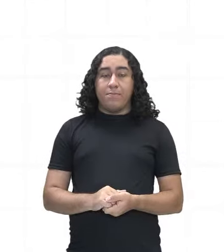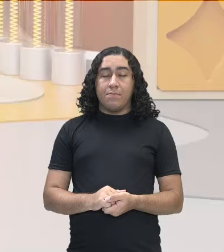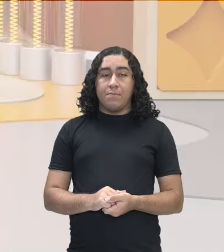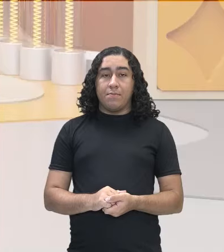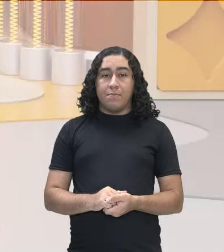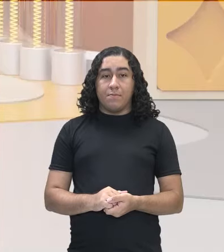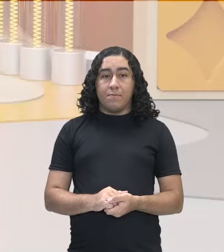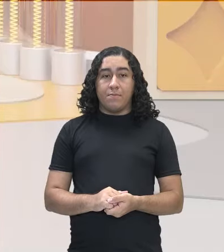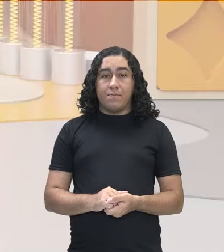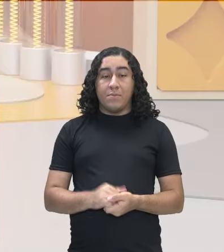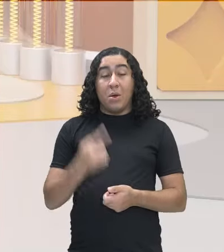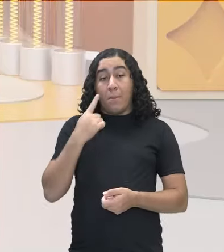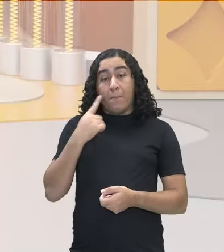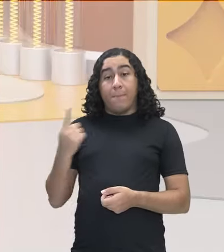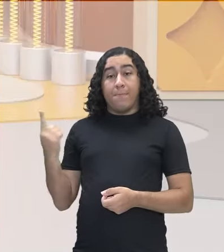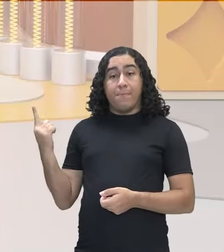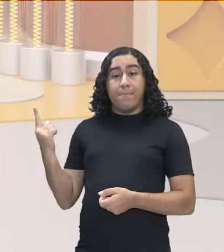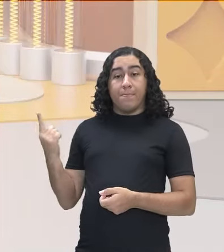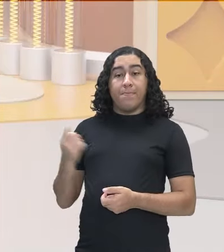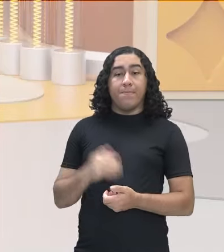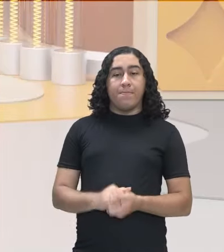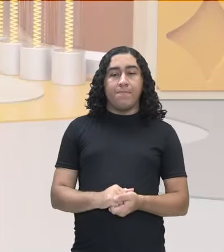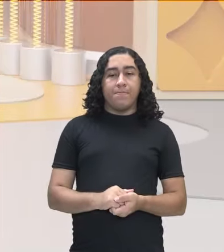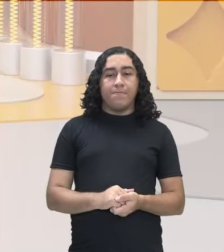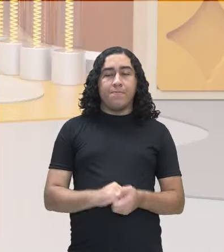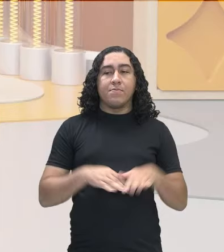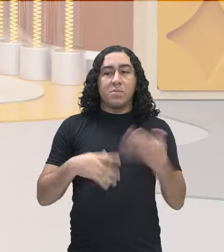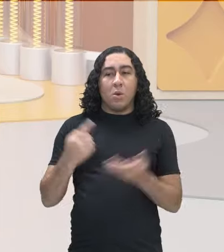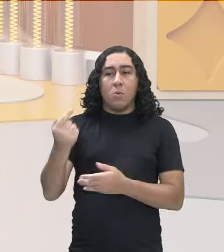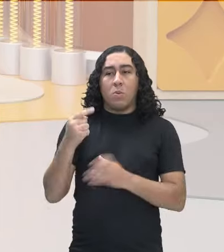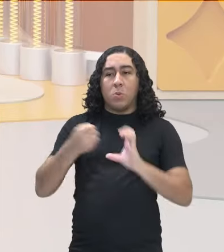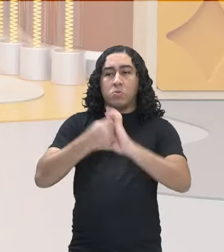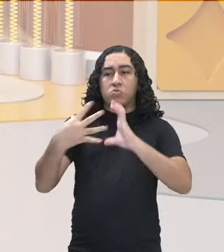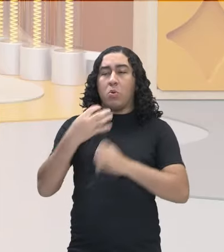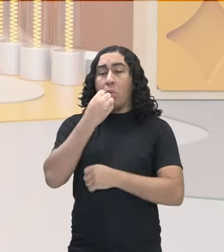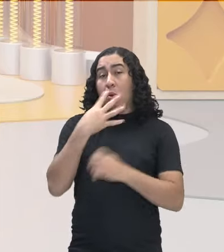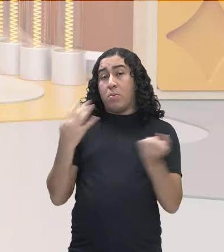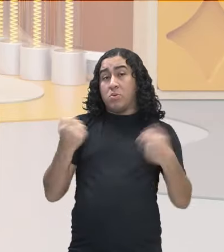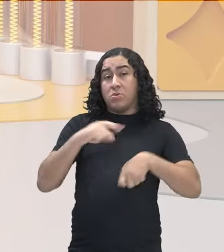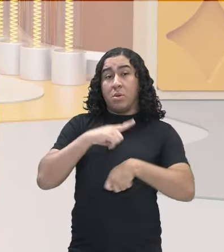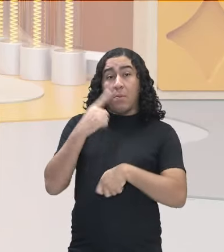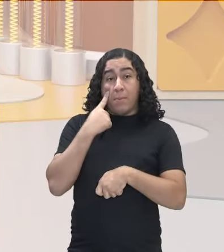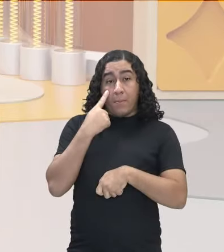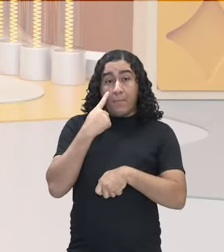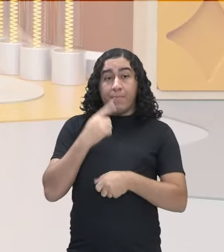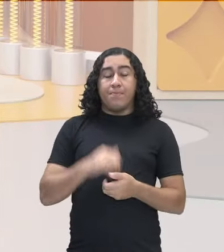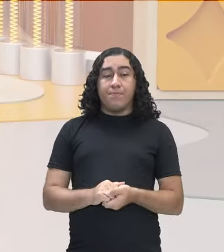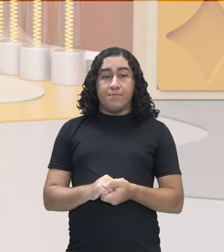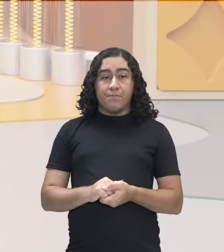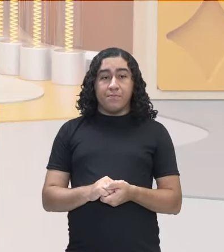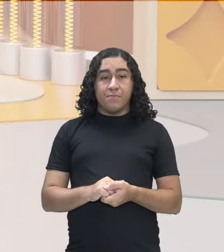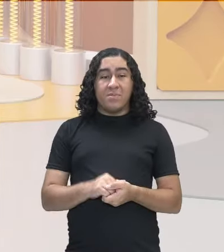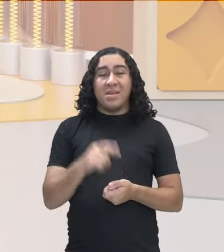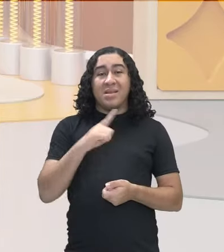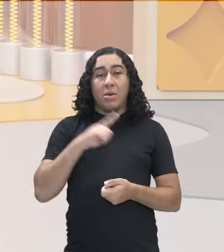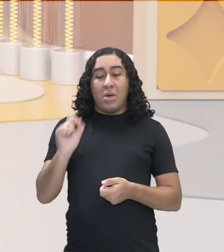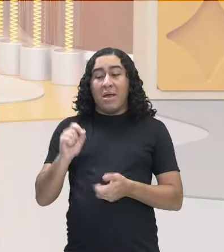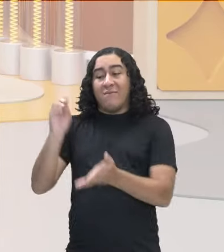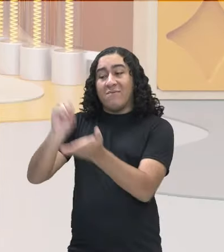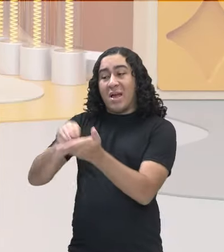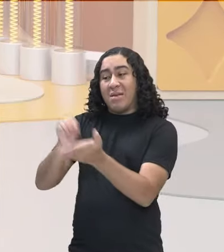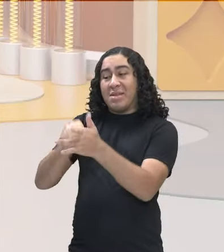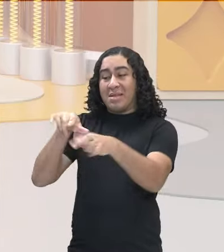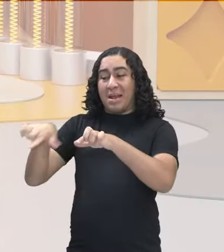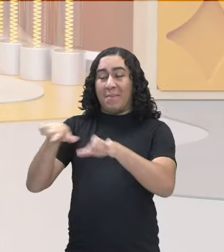repulsivos também acompanhe comigo olha entre os fatores repulsivos eu posso citar para vocês eh pouco emprego então se não tiver emprego a